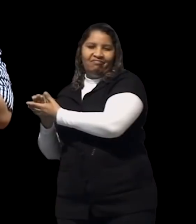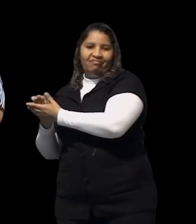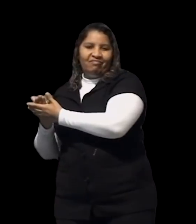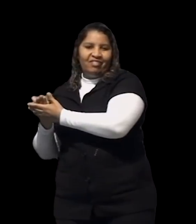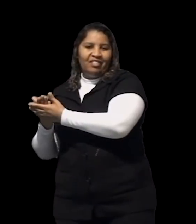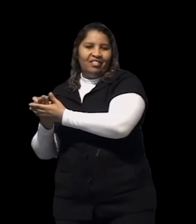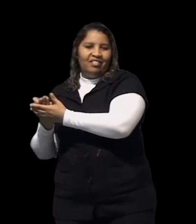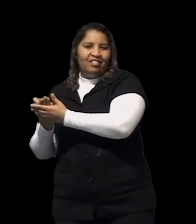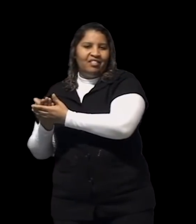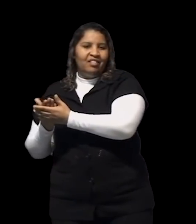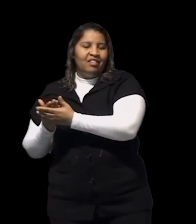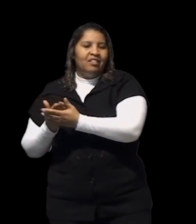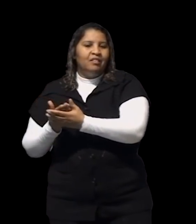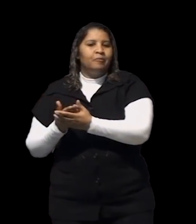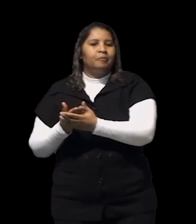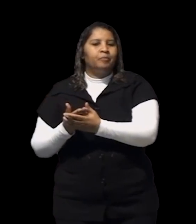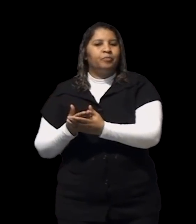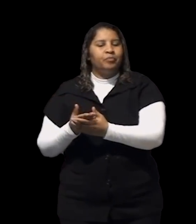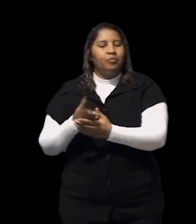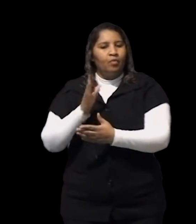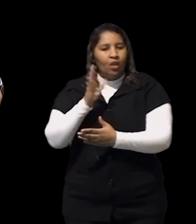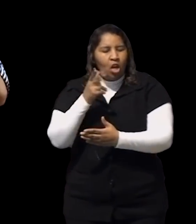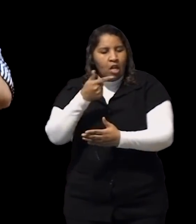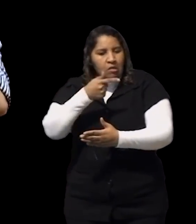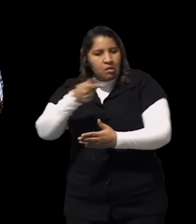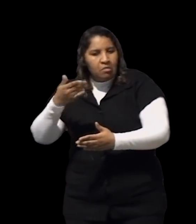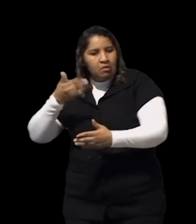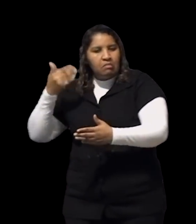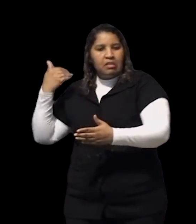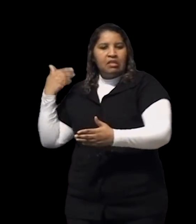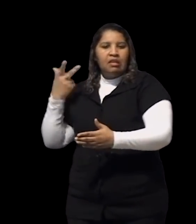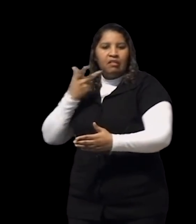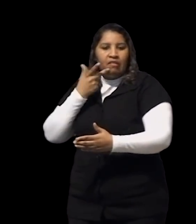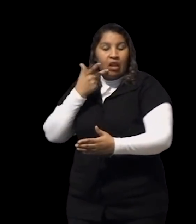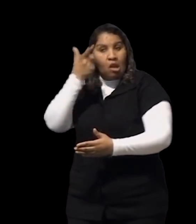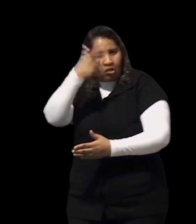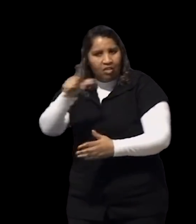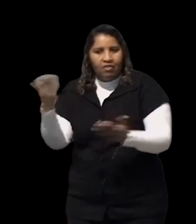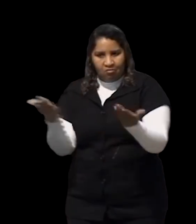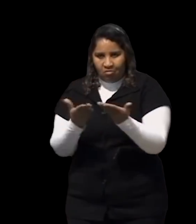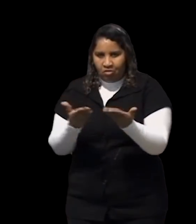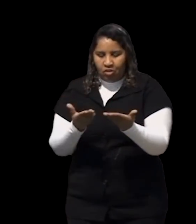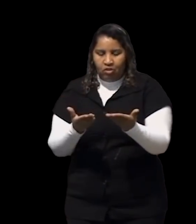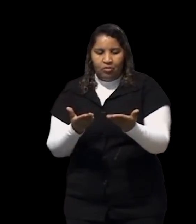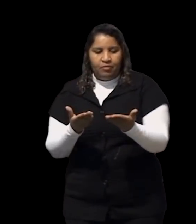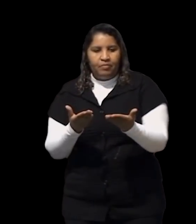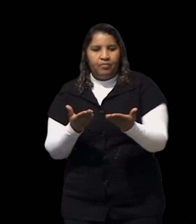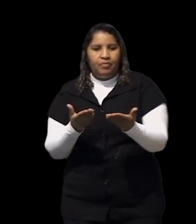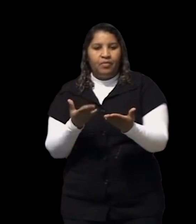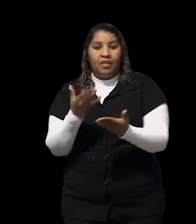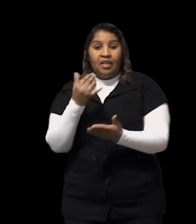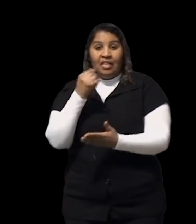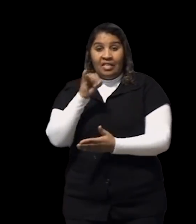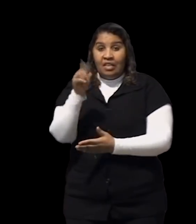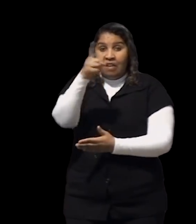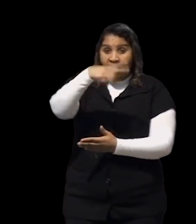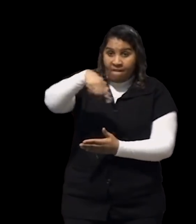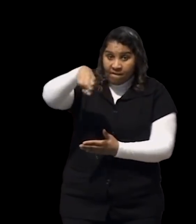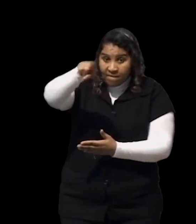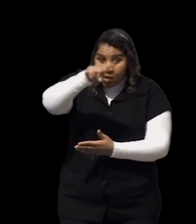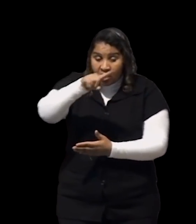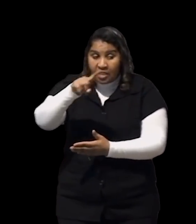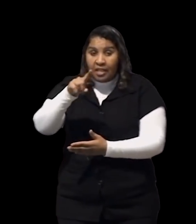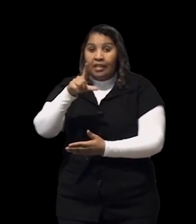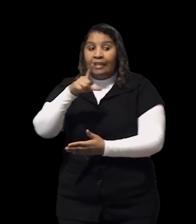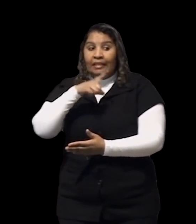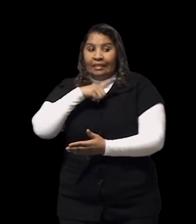requerido eu falei sobre essa semana passada e vou falar de novo se você tiver no deserto